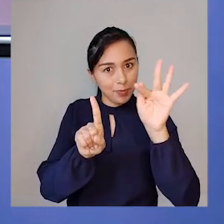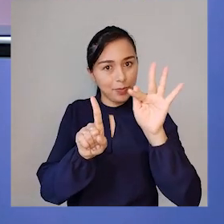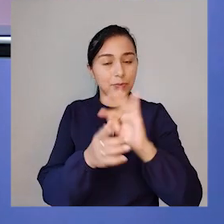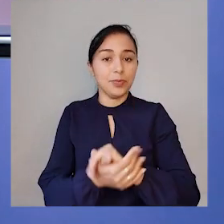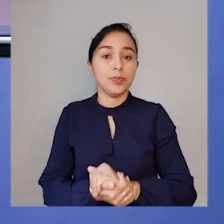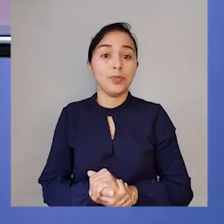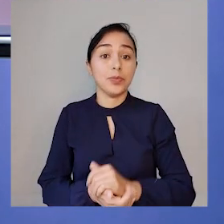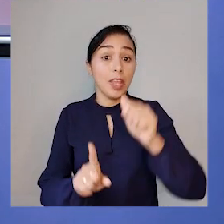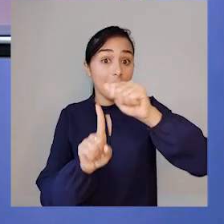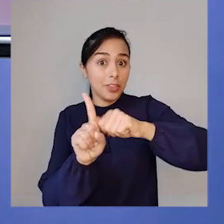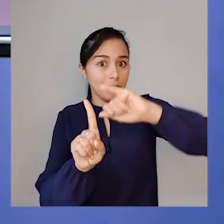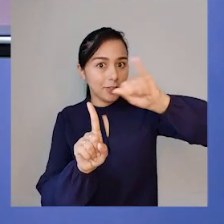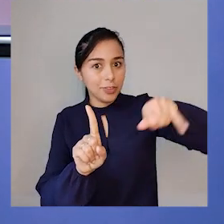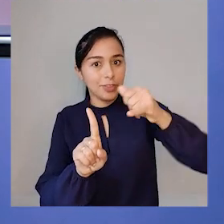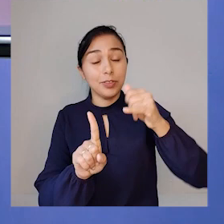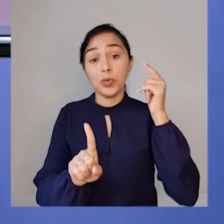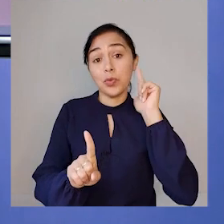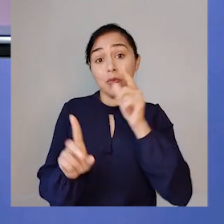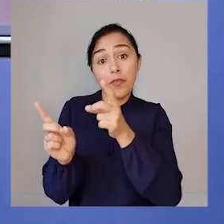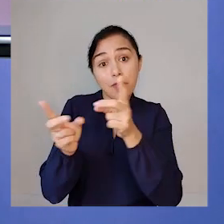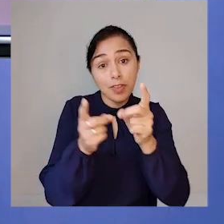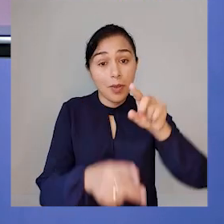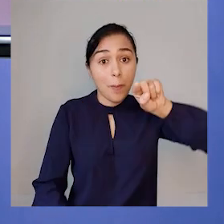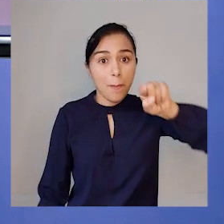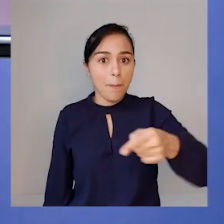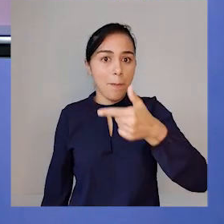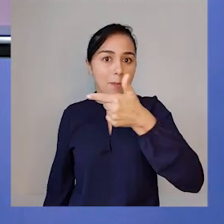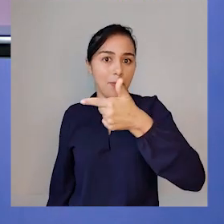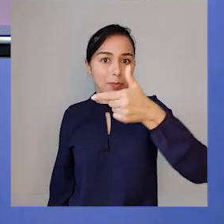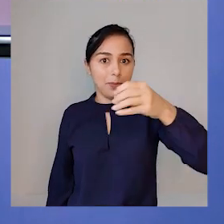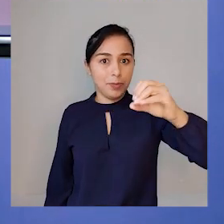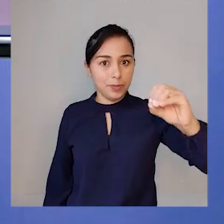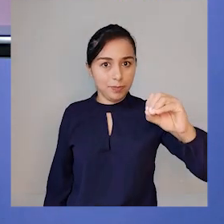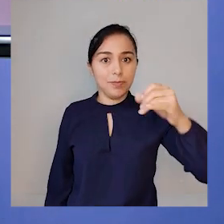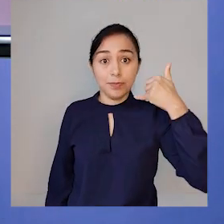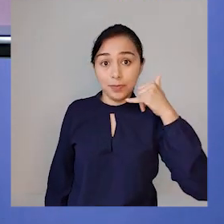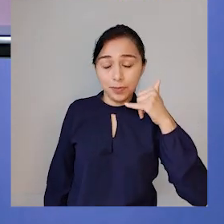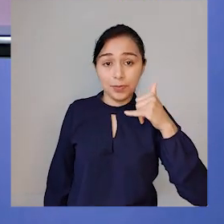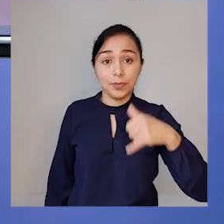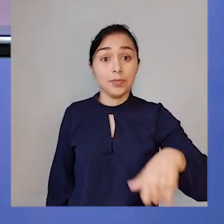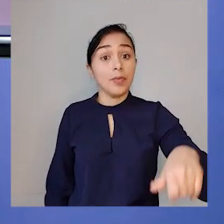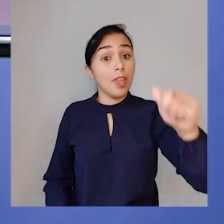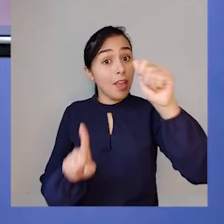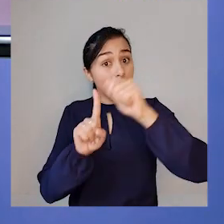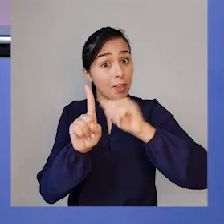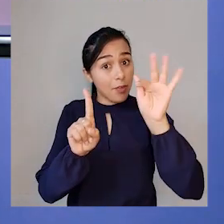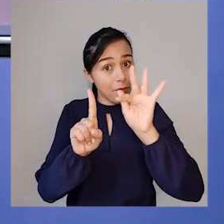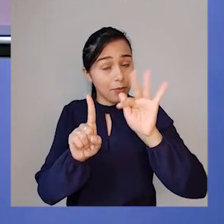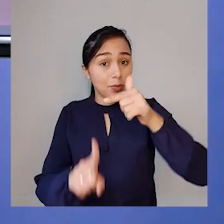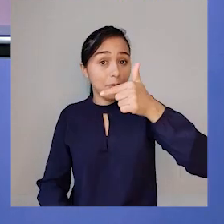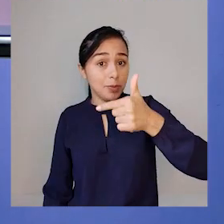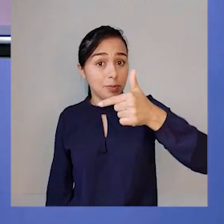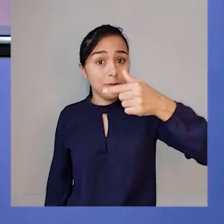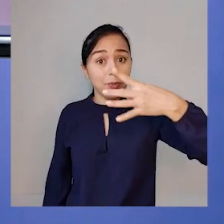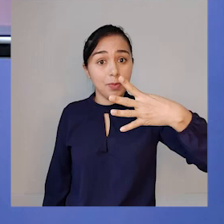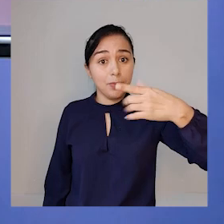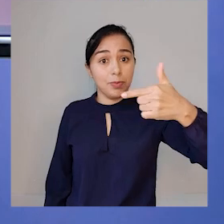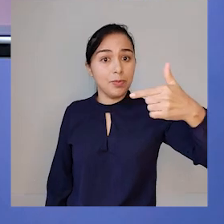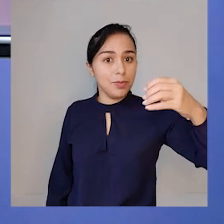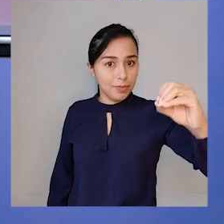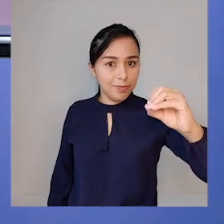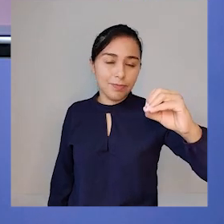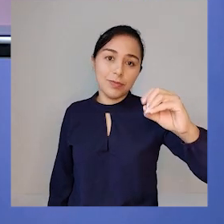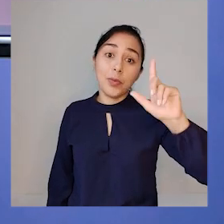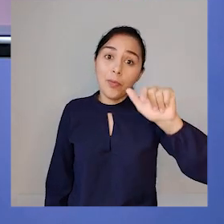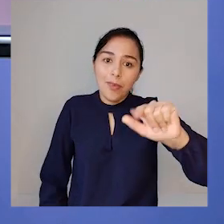Em janeiro foram vendidos 1.200 celulares e em fevereiro 2.420. Uma